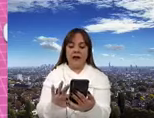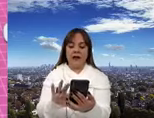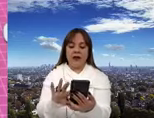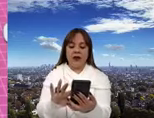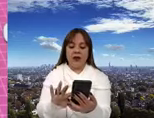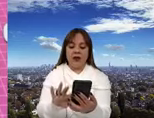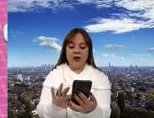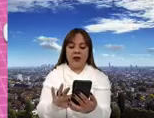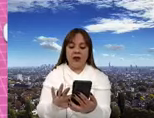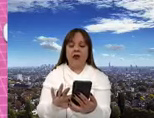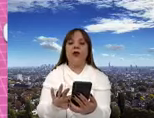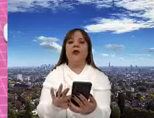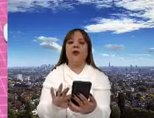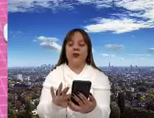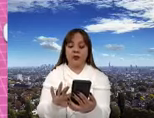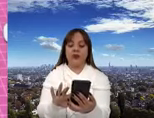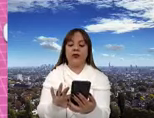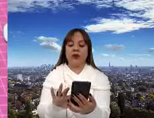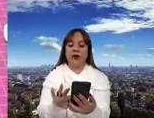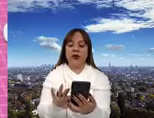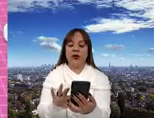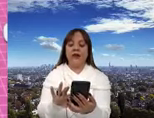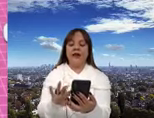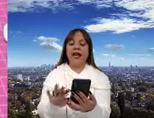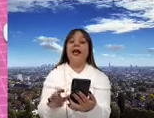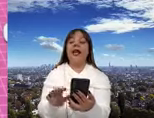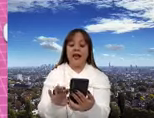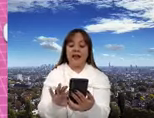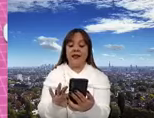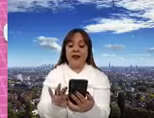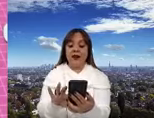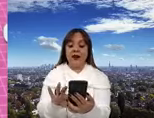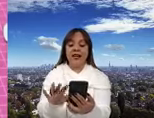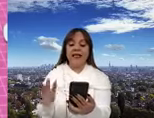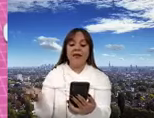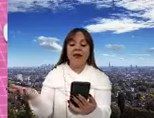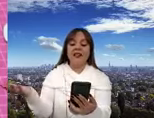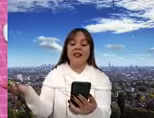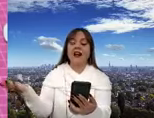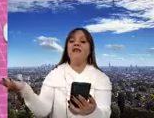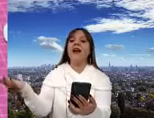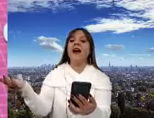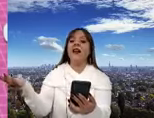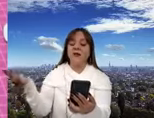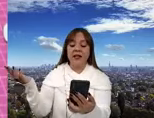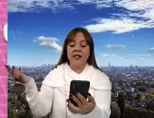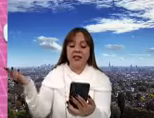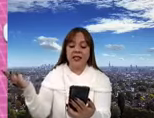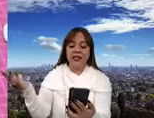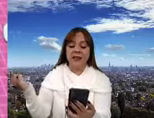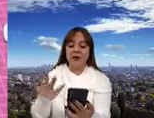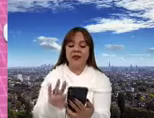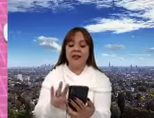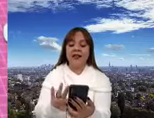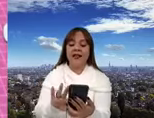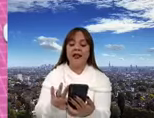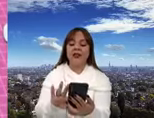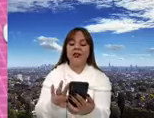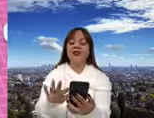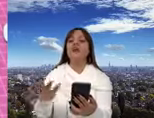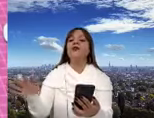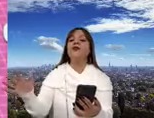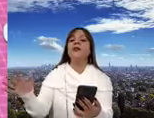as mantas, o forrobel, Tem. Olha aqui, né? Márcia de Carvalho. Beijo, querida. Que bom que você tá aqui. Ela falou: hoje tá